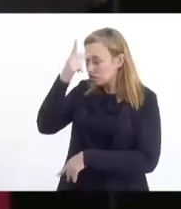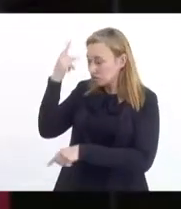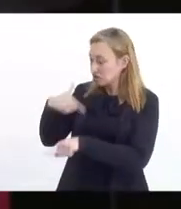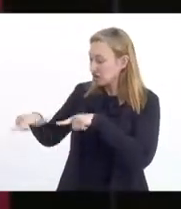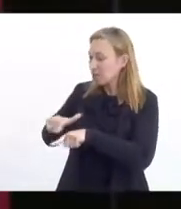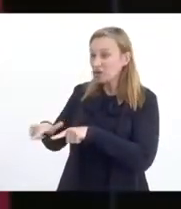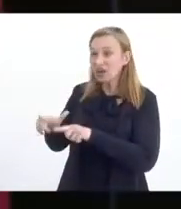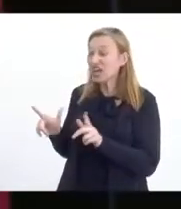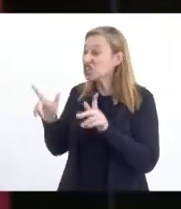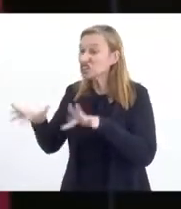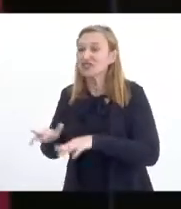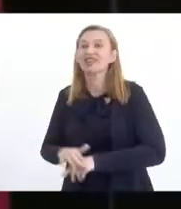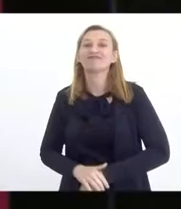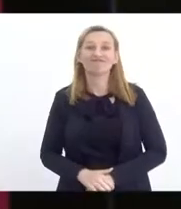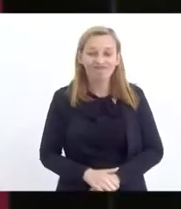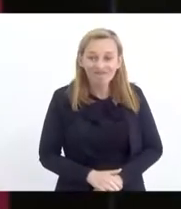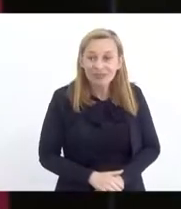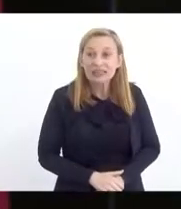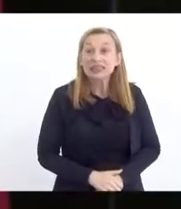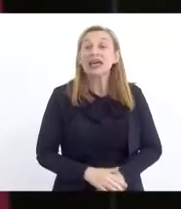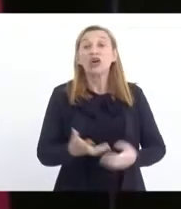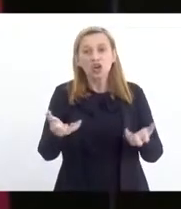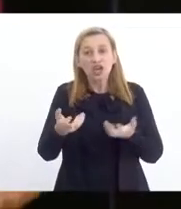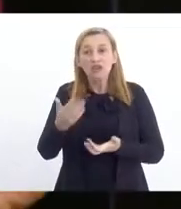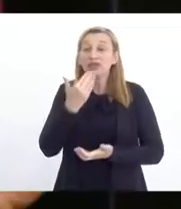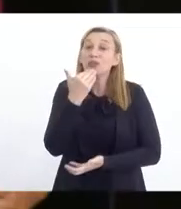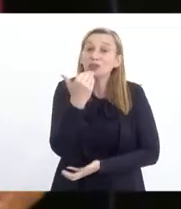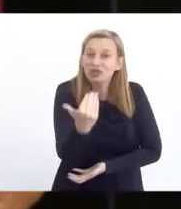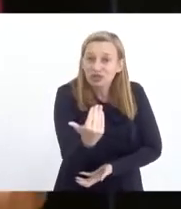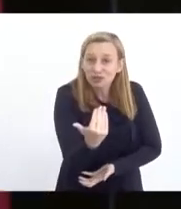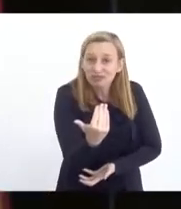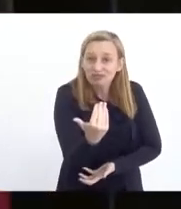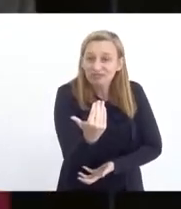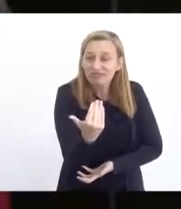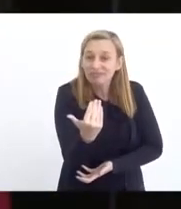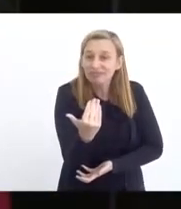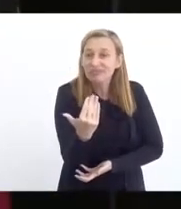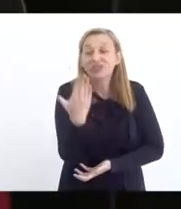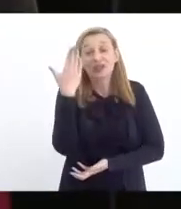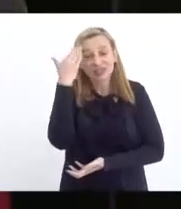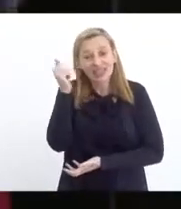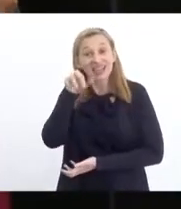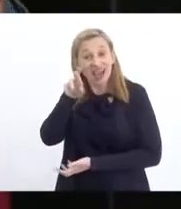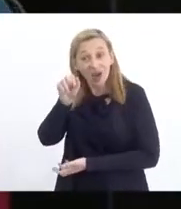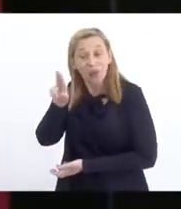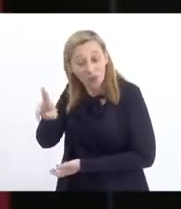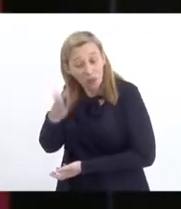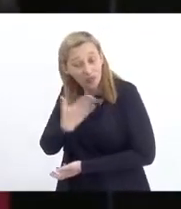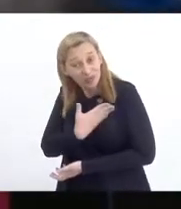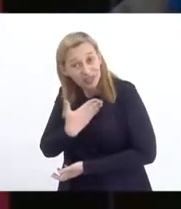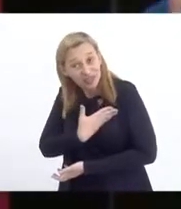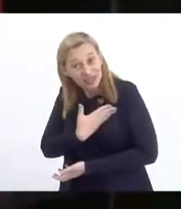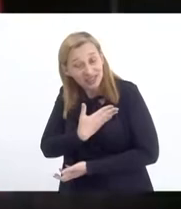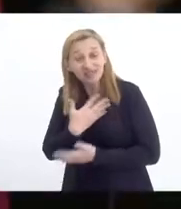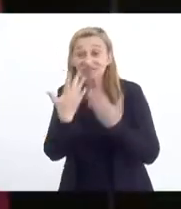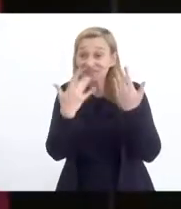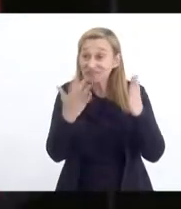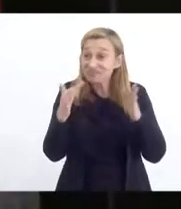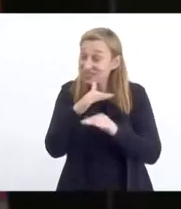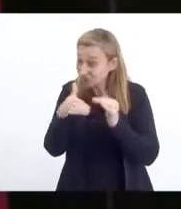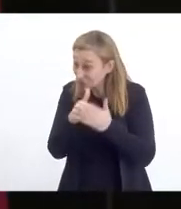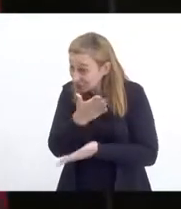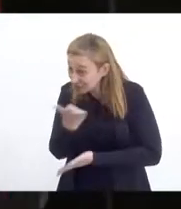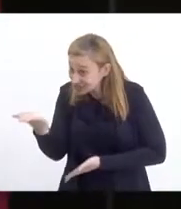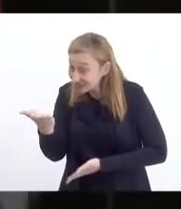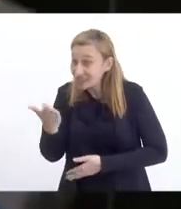outra completamente diferente. E aí eu quero fazer um pedido, porque eu sei que Raul, meu querido Raul, e aqui parabenizando a todos que